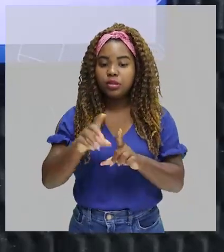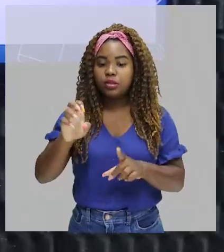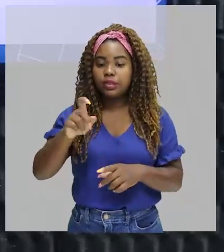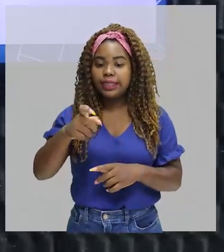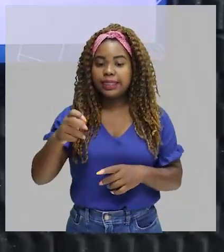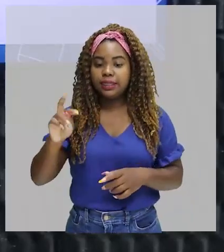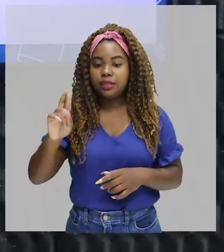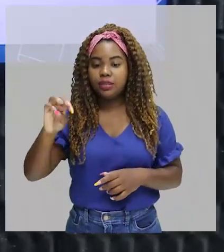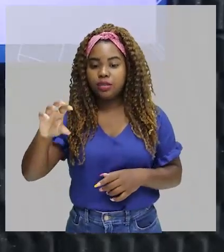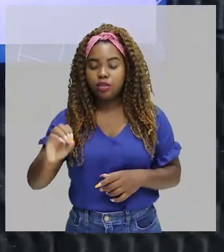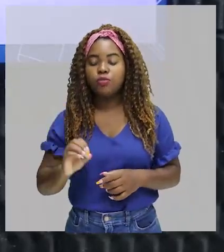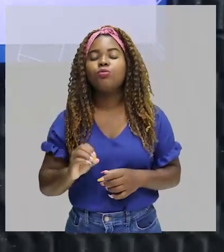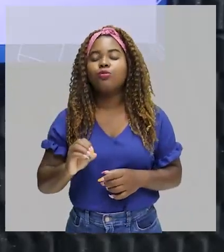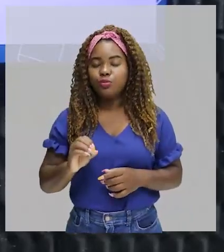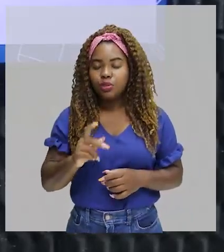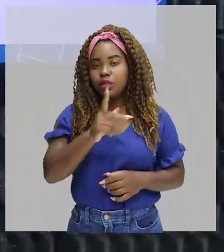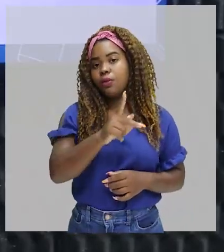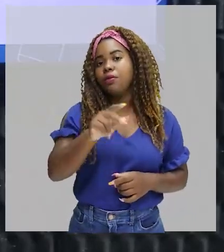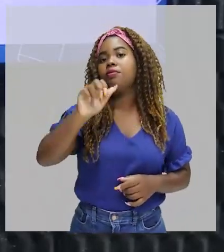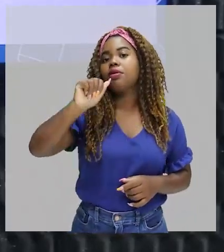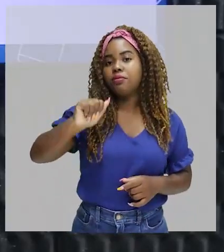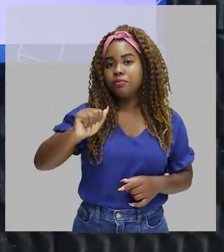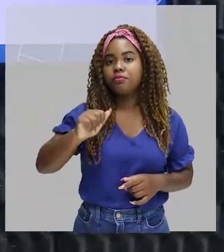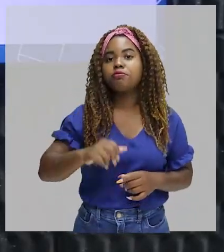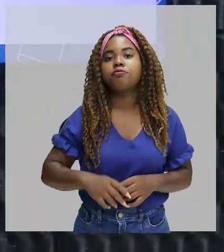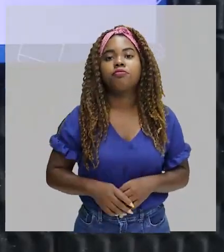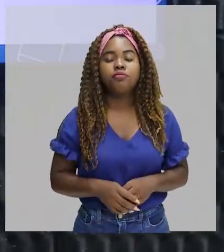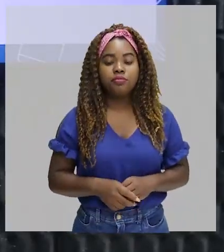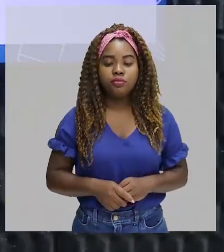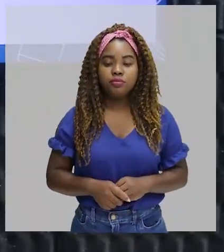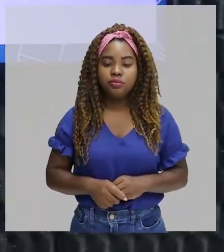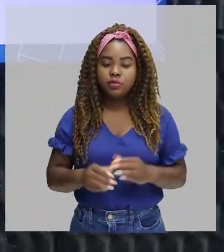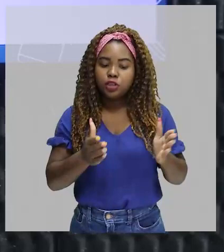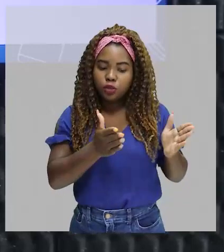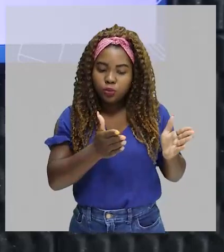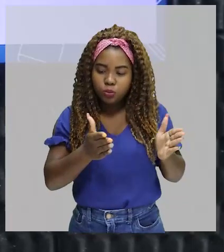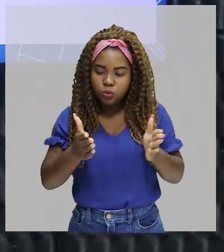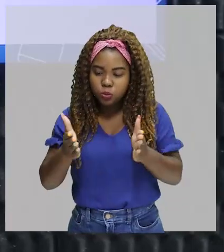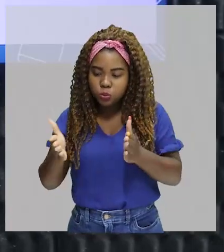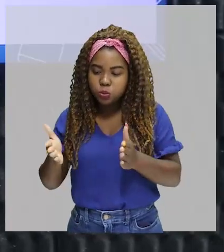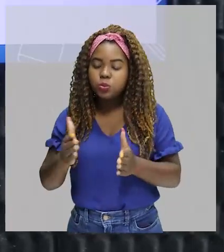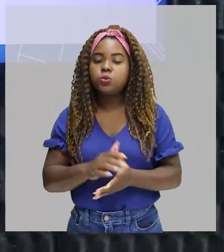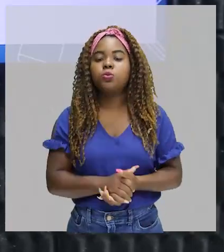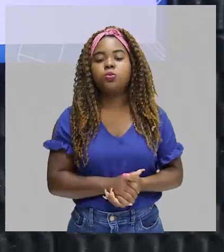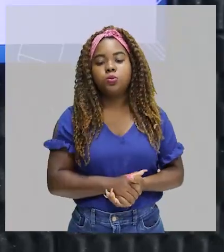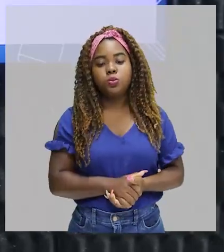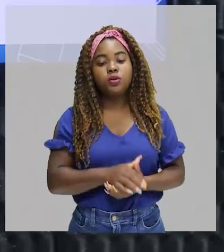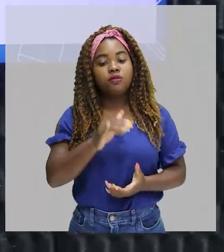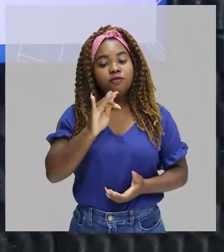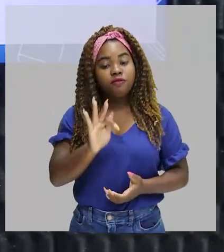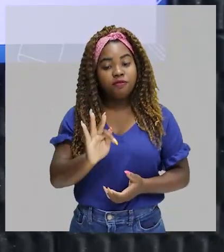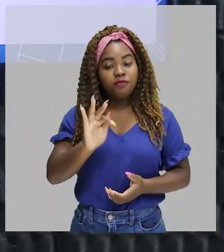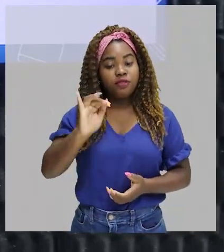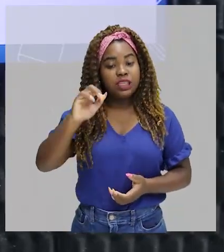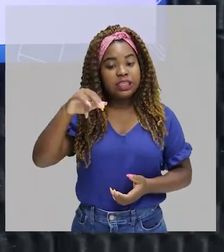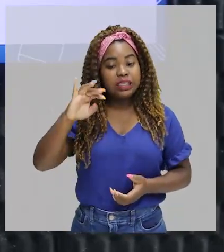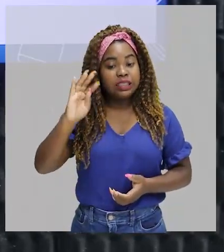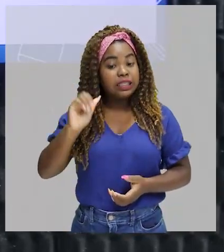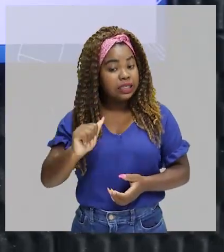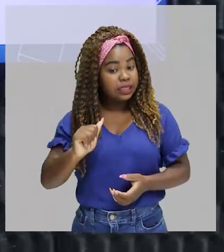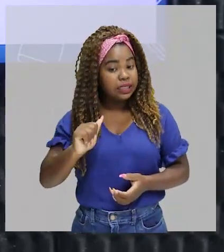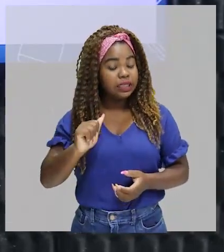é o extremo em uma PA, em uma sequência finita. Esse é o detalhe,